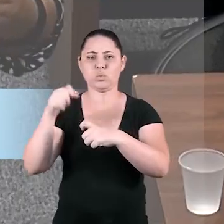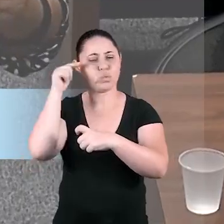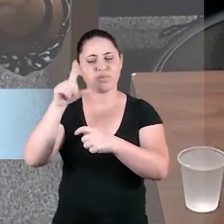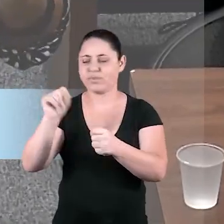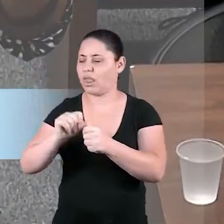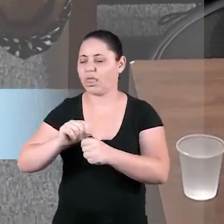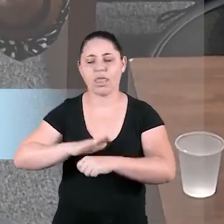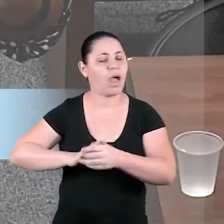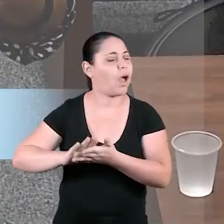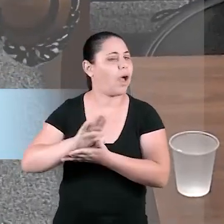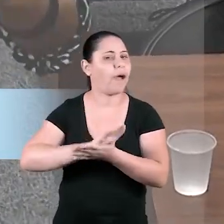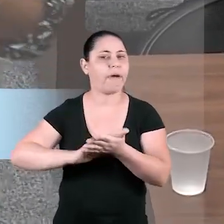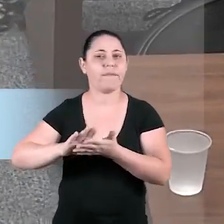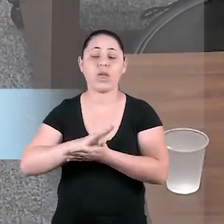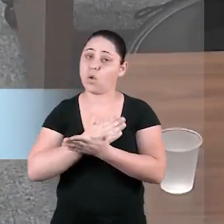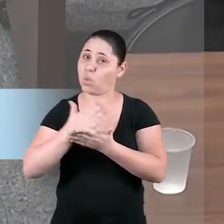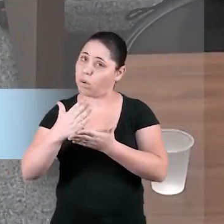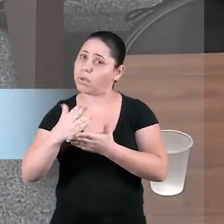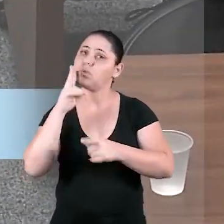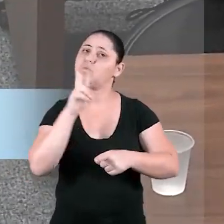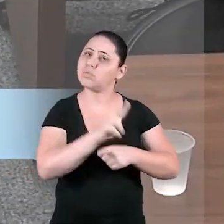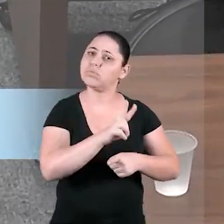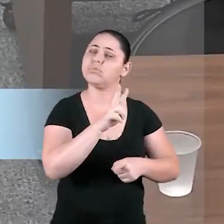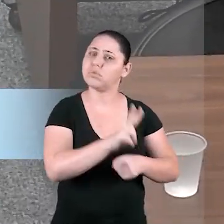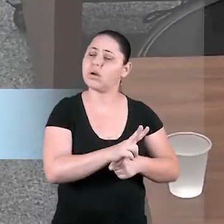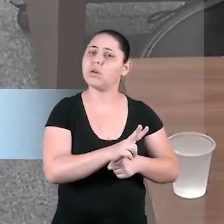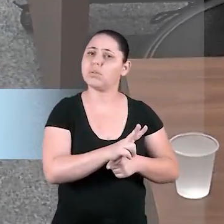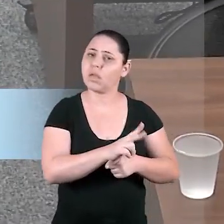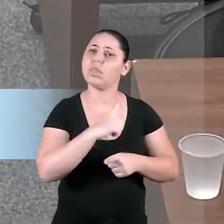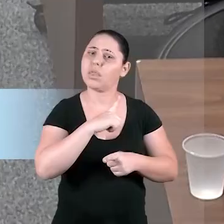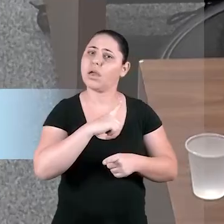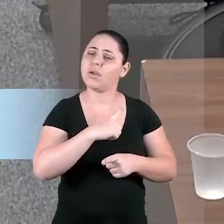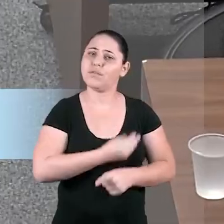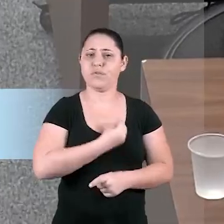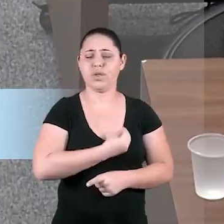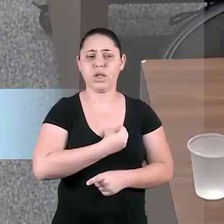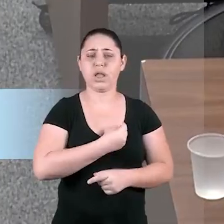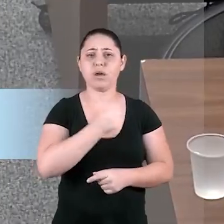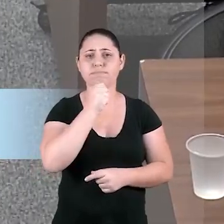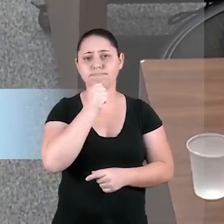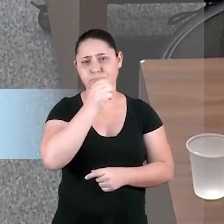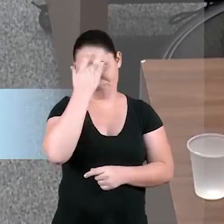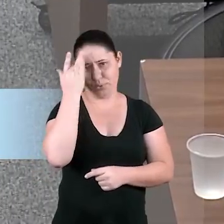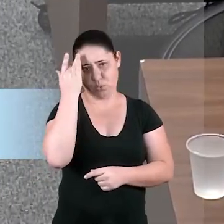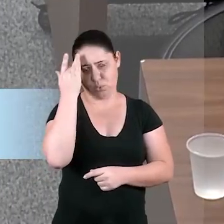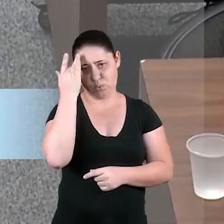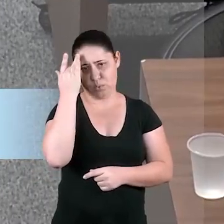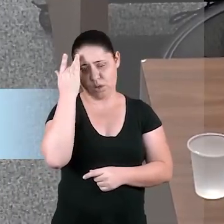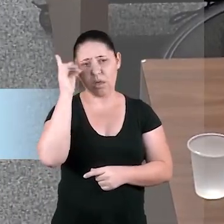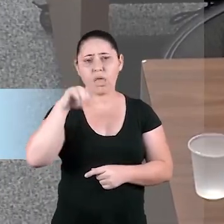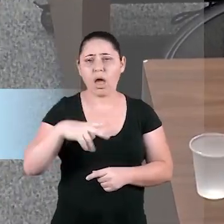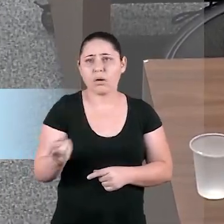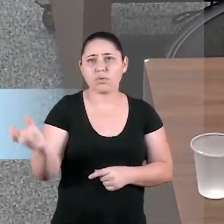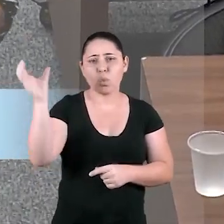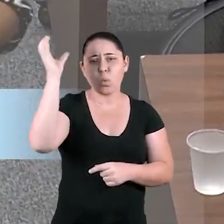nada, realmente. Aí os cuidados paliativos têm coisas para fazer ainda, porque a pessoa ainda está viva. É